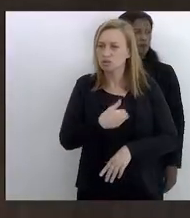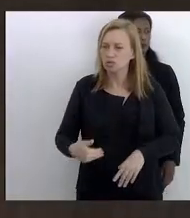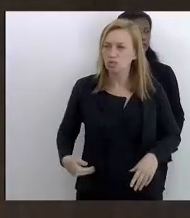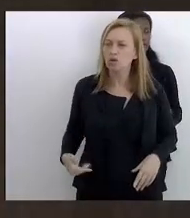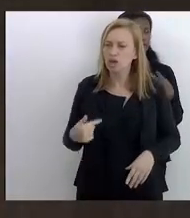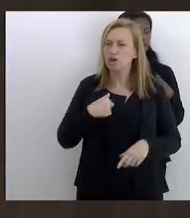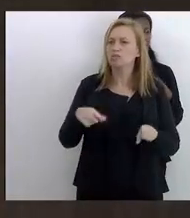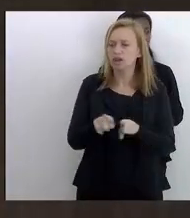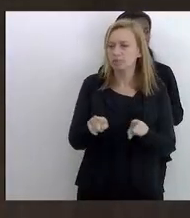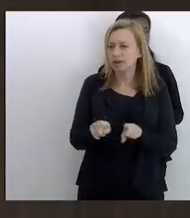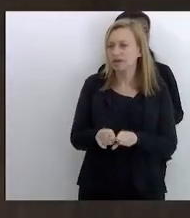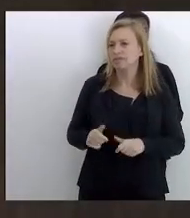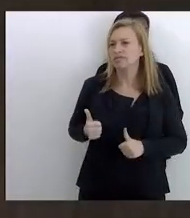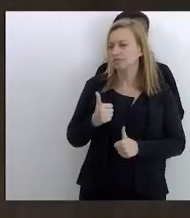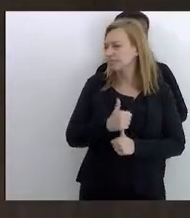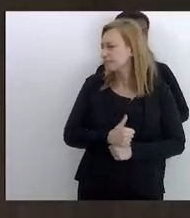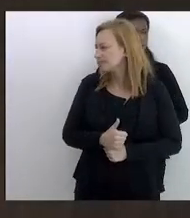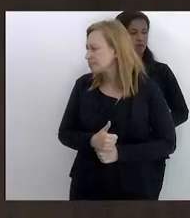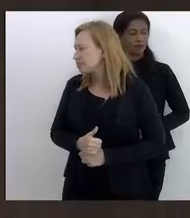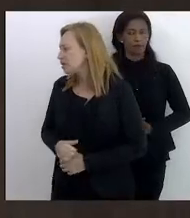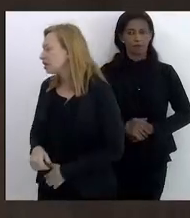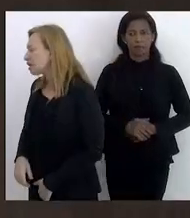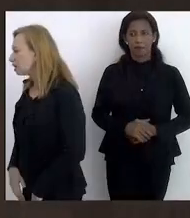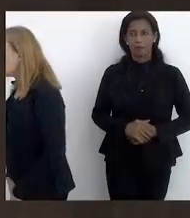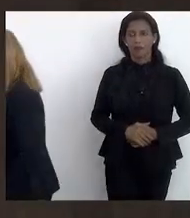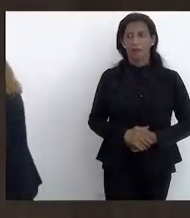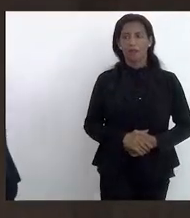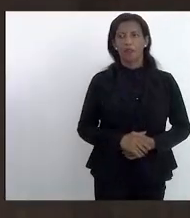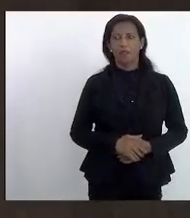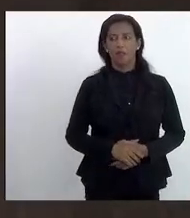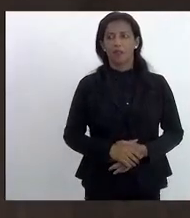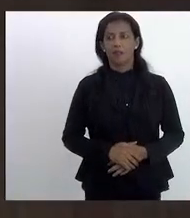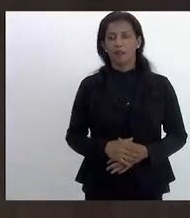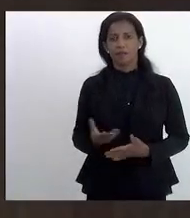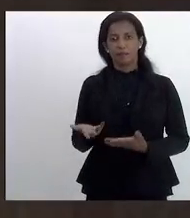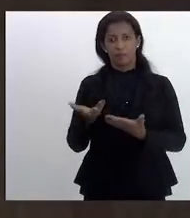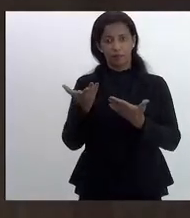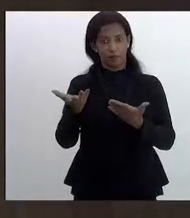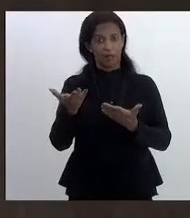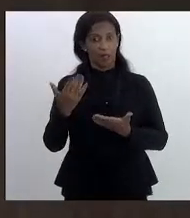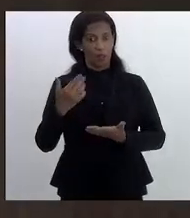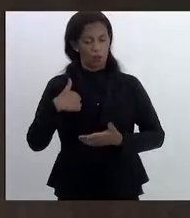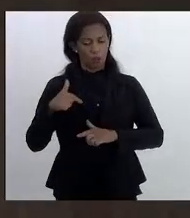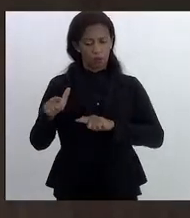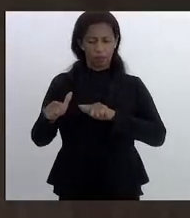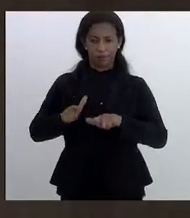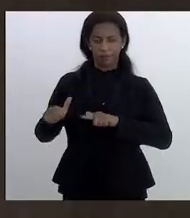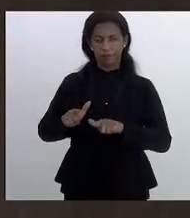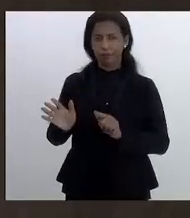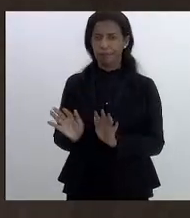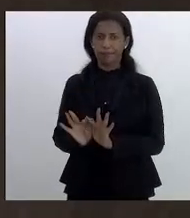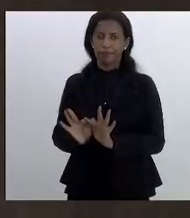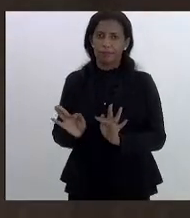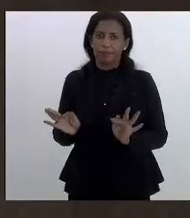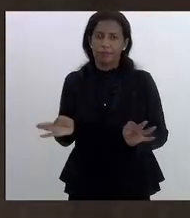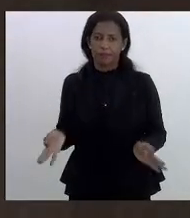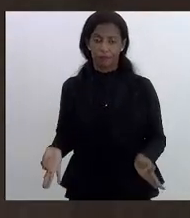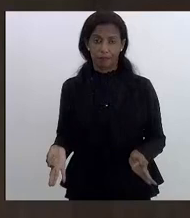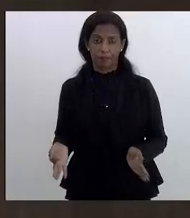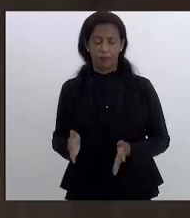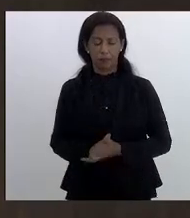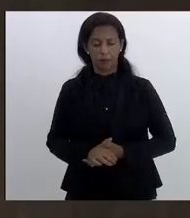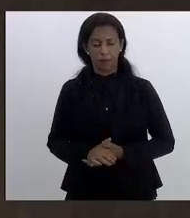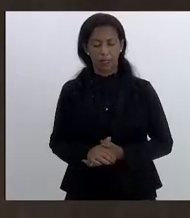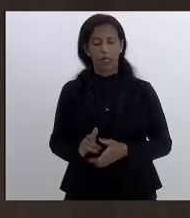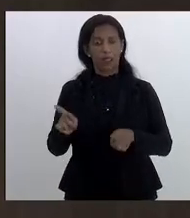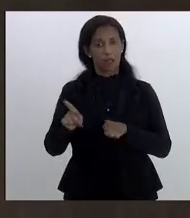trato aqui. Quero dizer a Vossa Excelência que meu papel não é um papel simples, senhor presidente. E eu quero